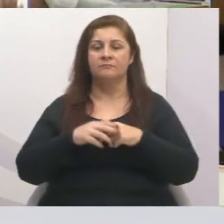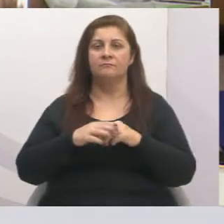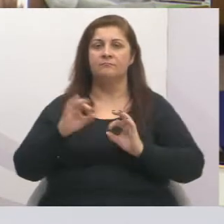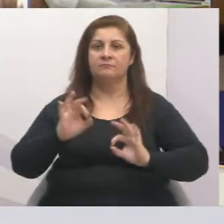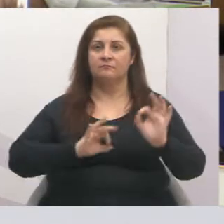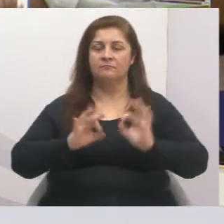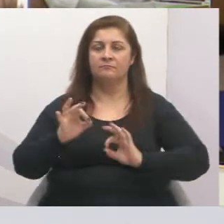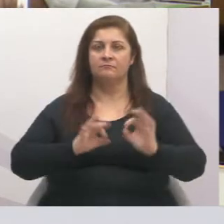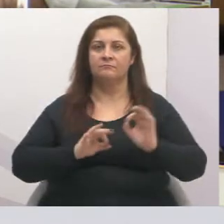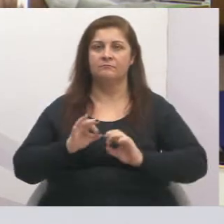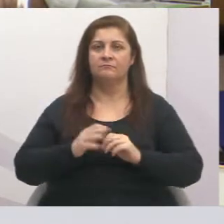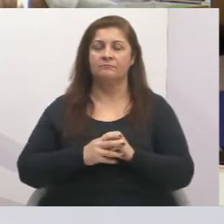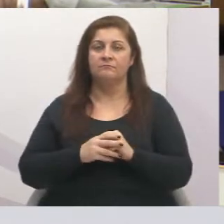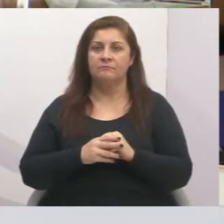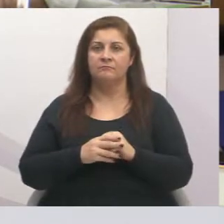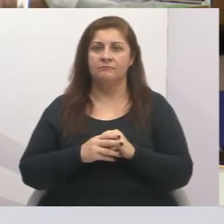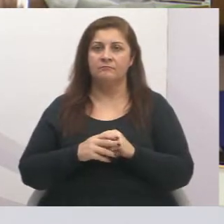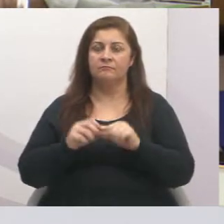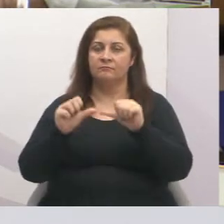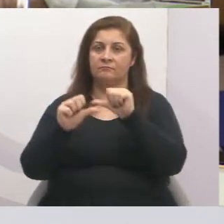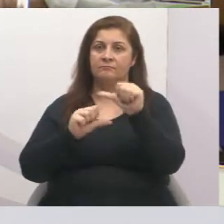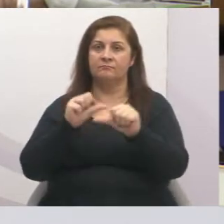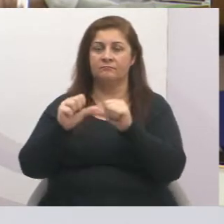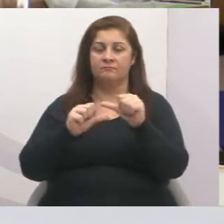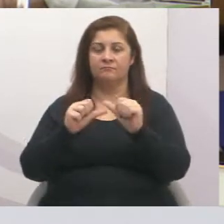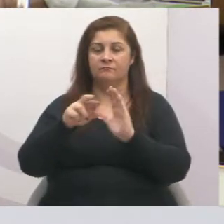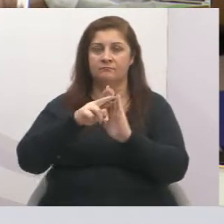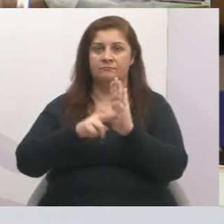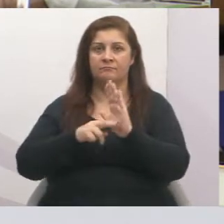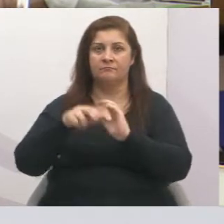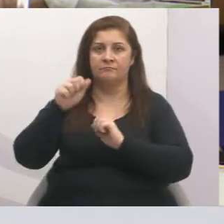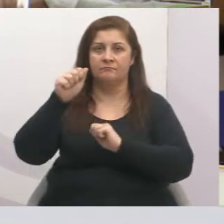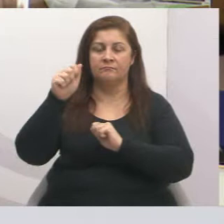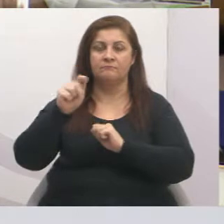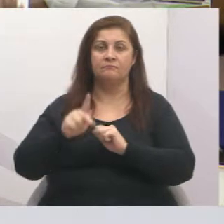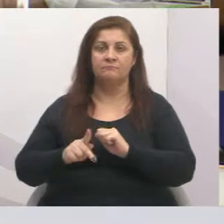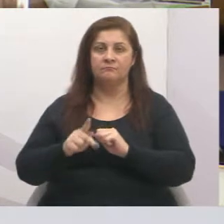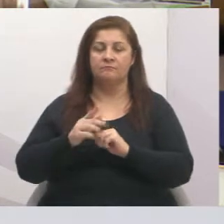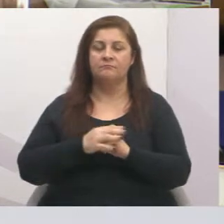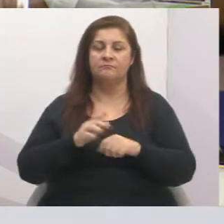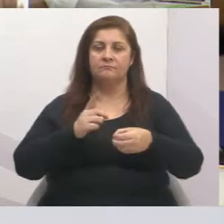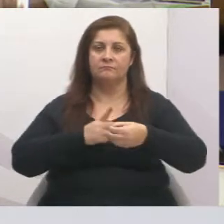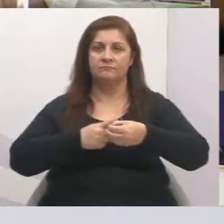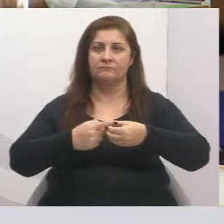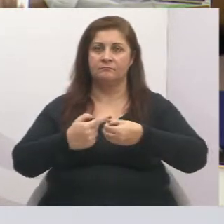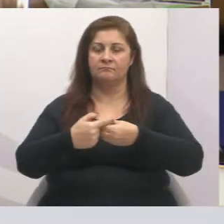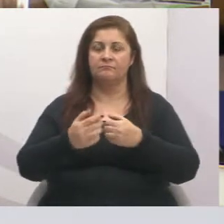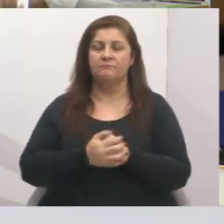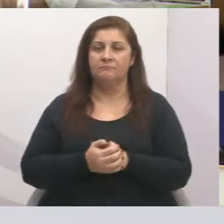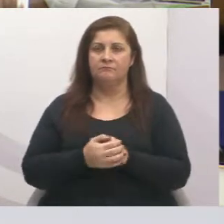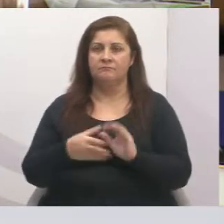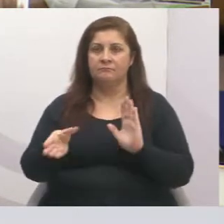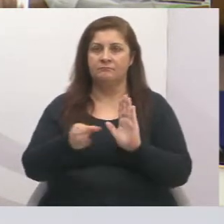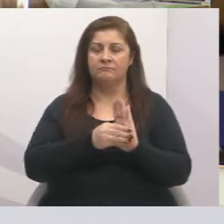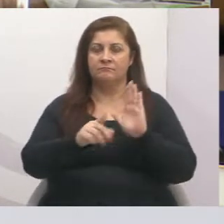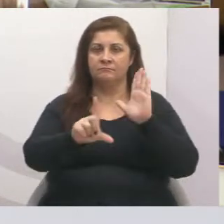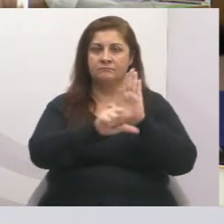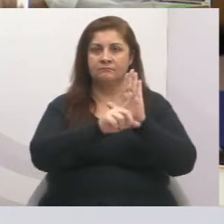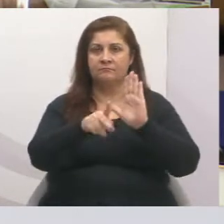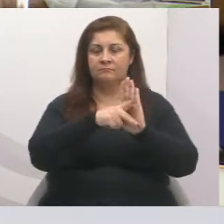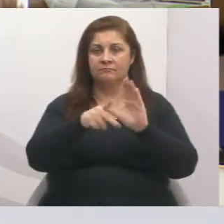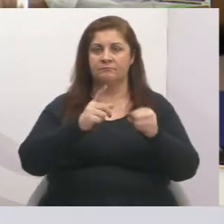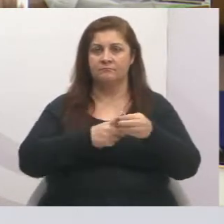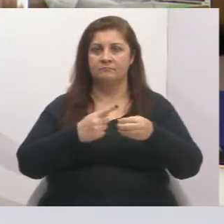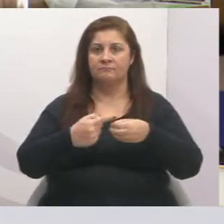projetos referentes à reforma da Previdência no âmbito municipal, quais sejam projeto de emenda à Lei Orgânica do Executivo